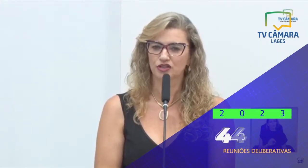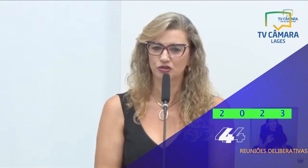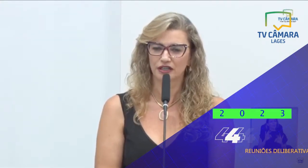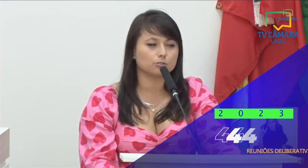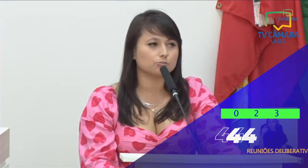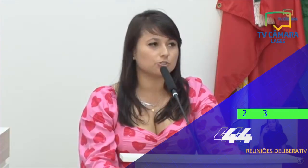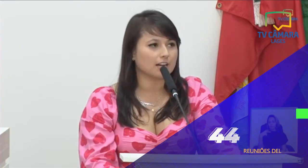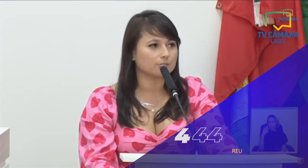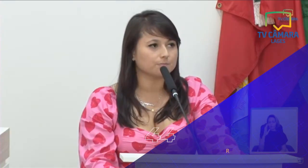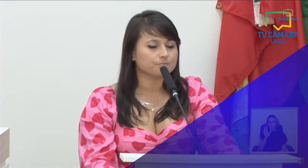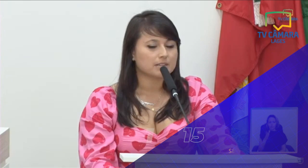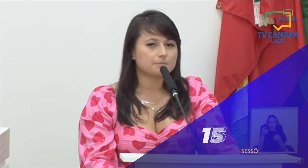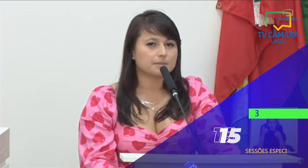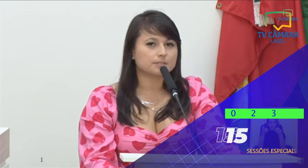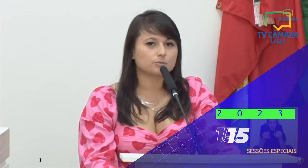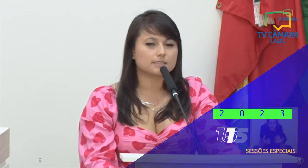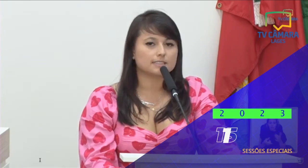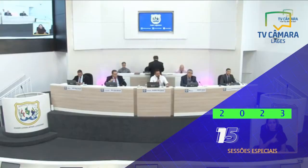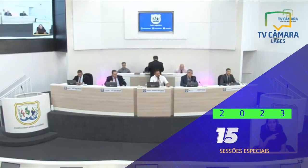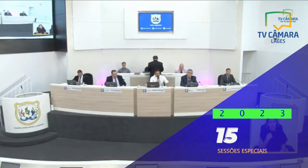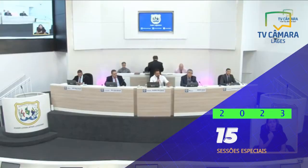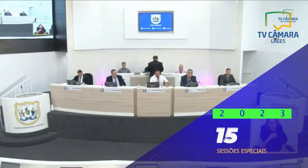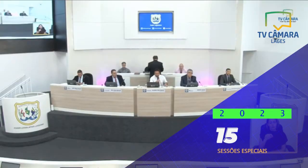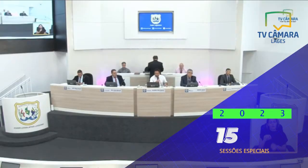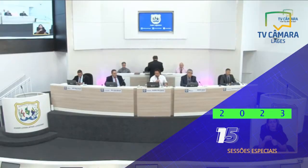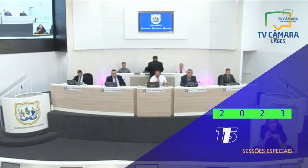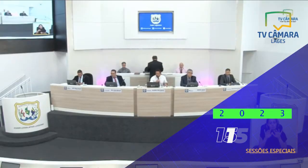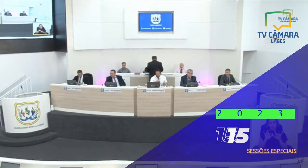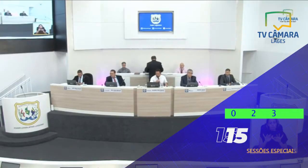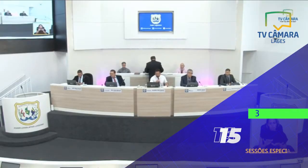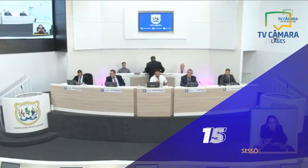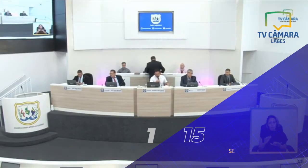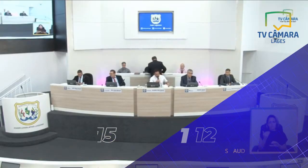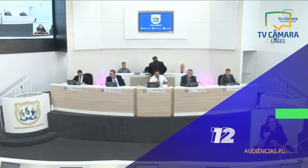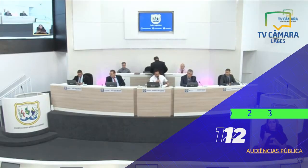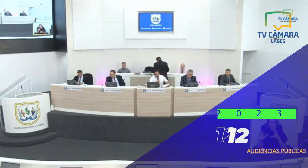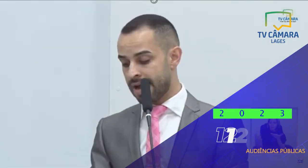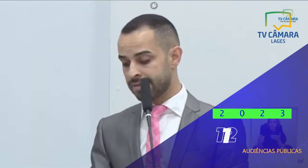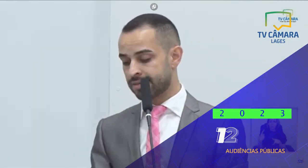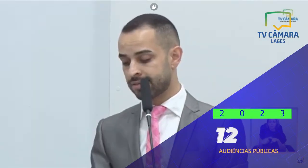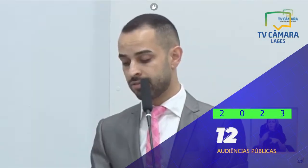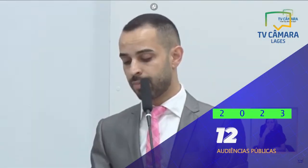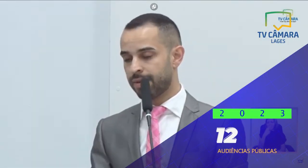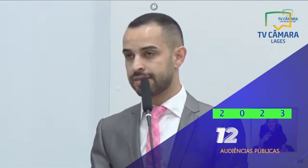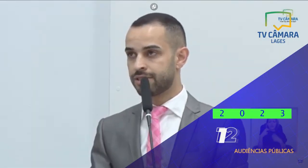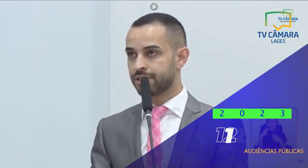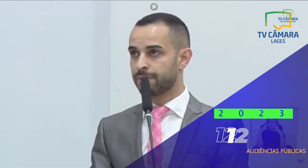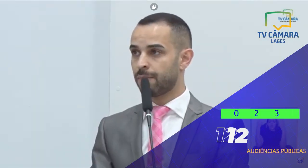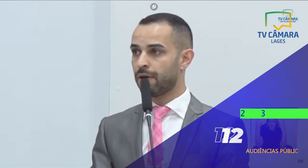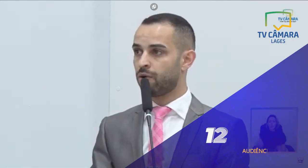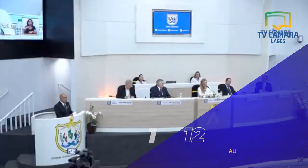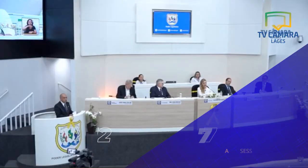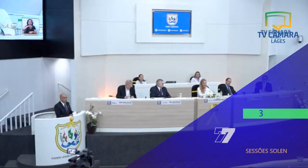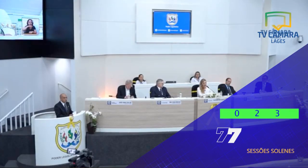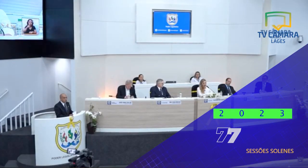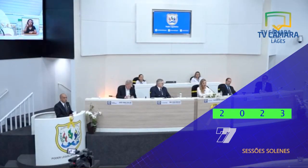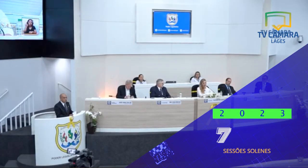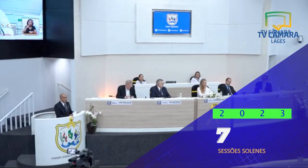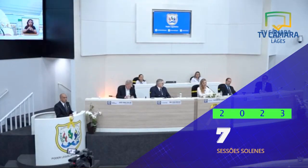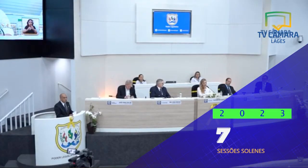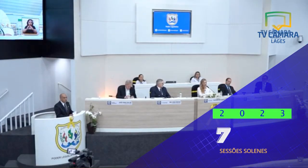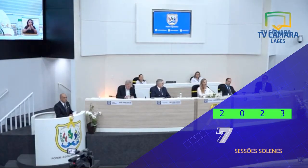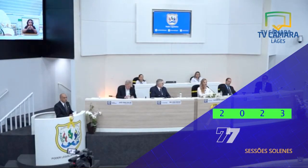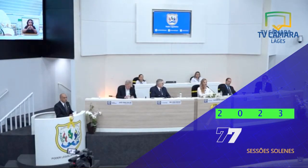Nereu Ramos. Além disso, foram realizadas 15 sessões especiais, 12 audiências públicas, 7